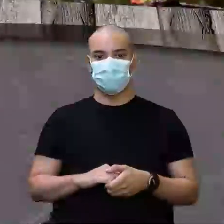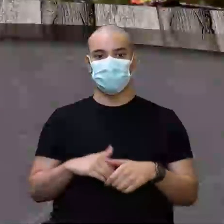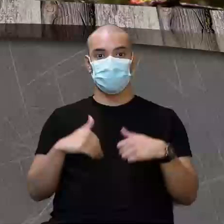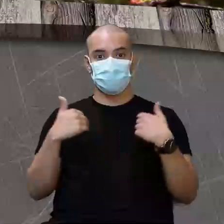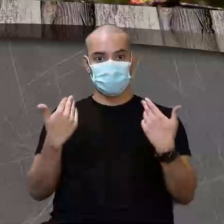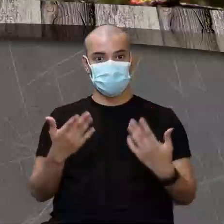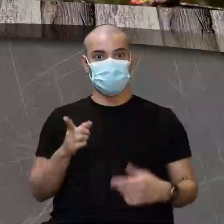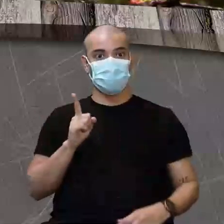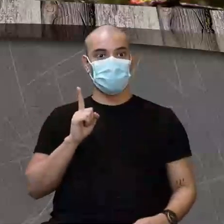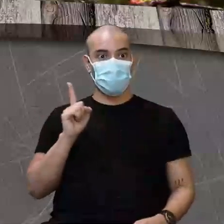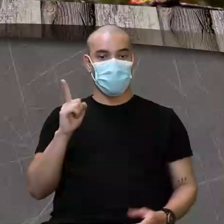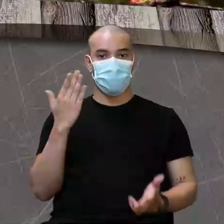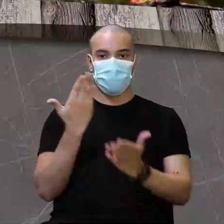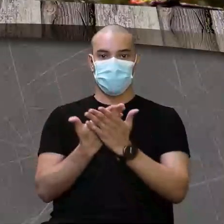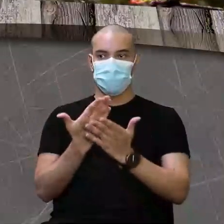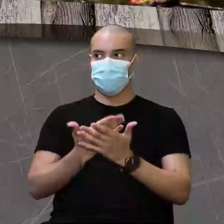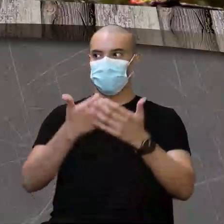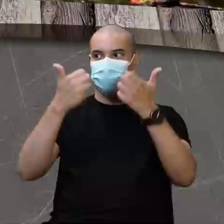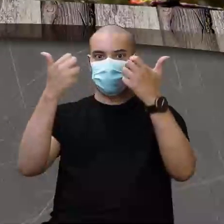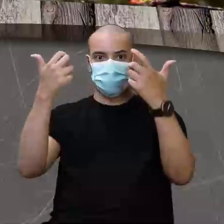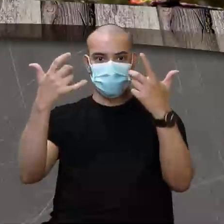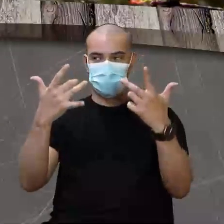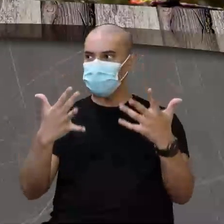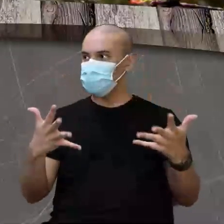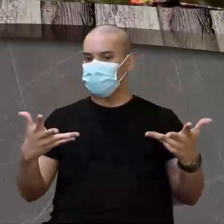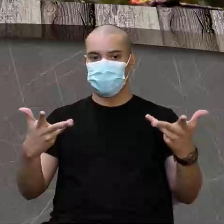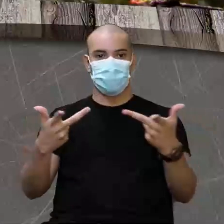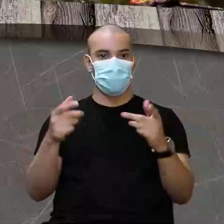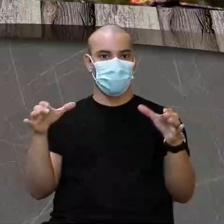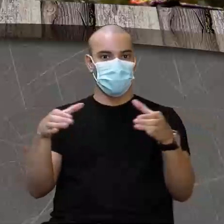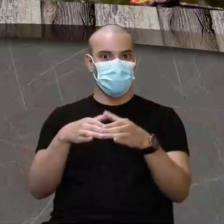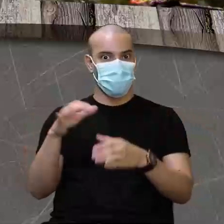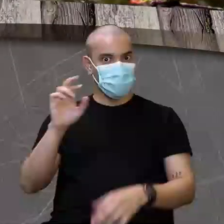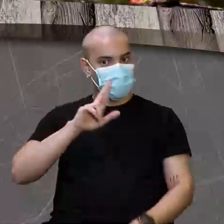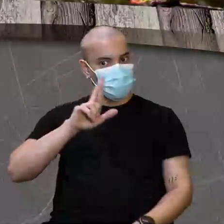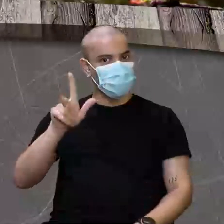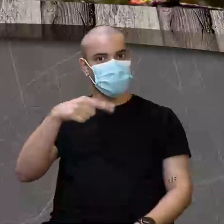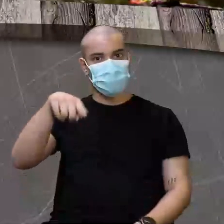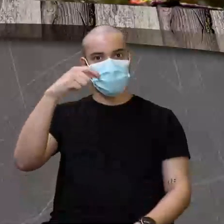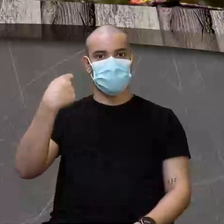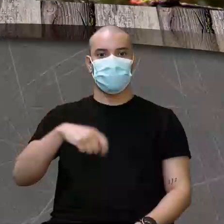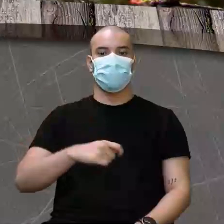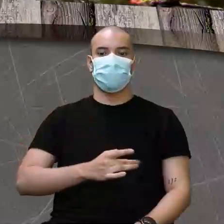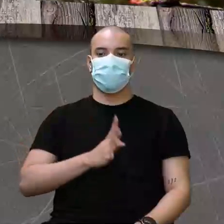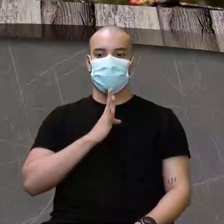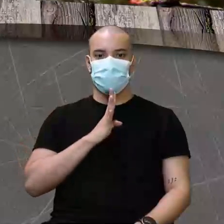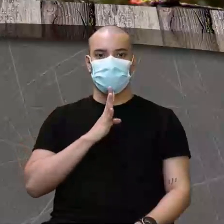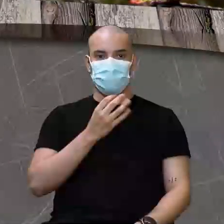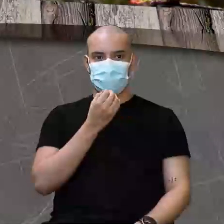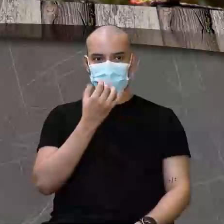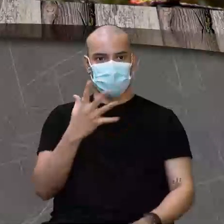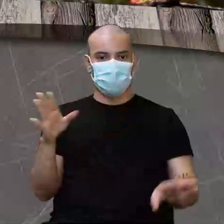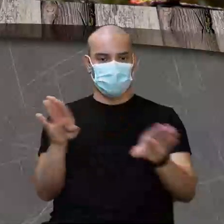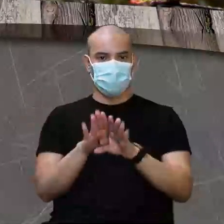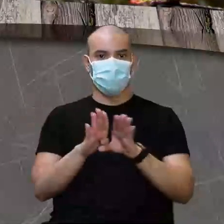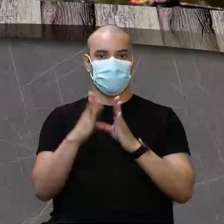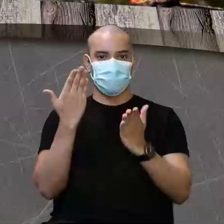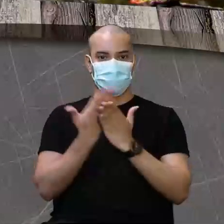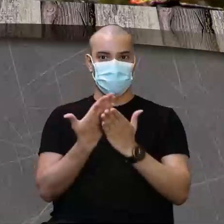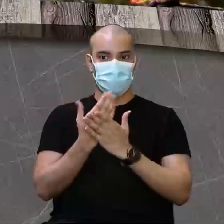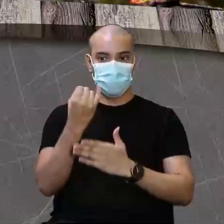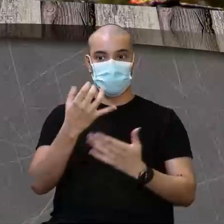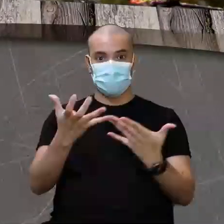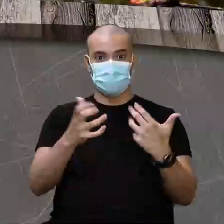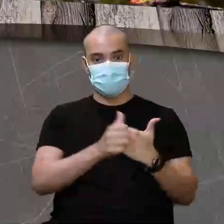então, foi a nossa aula sobre essa fauna tão exótica que você precisa, querido aluno, estar conhecendo, precisa estar estudando, se